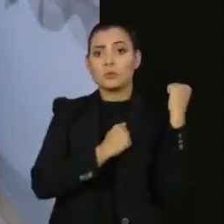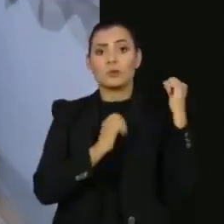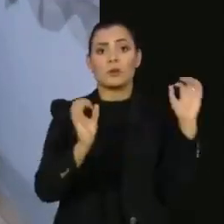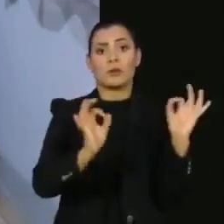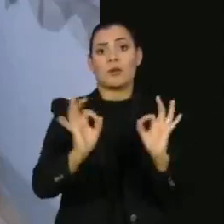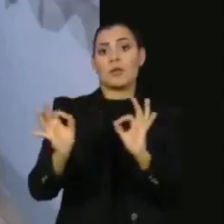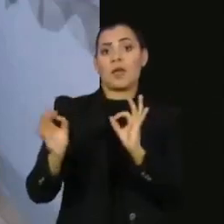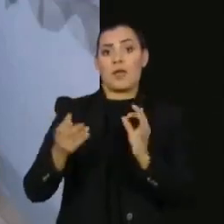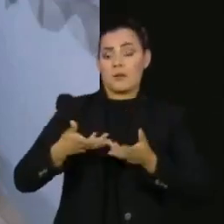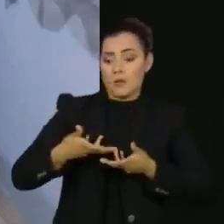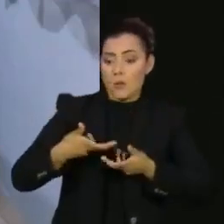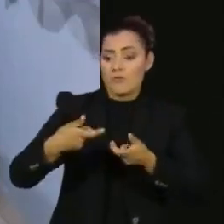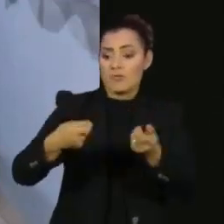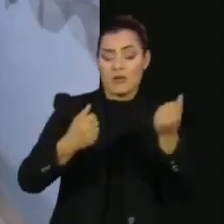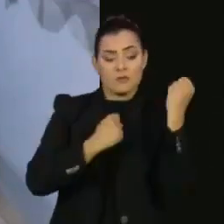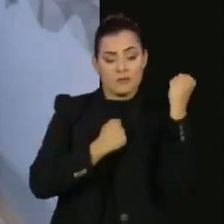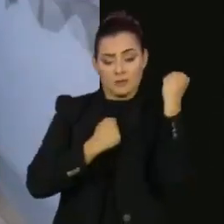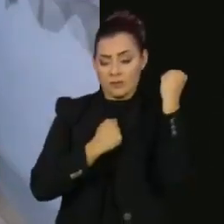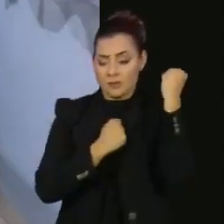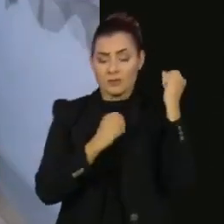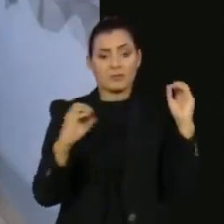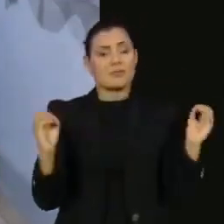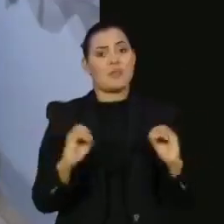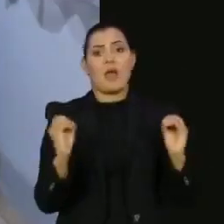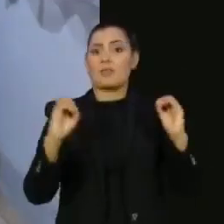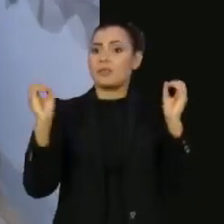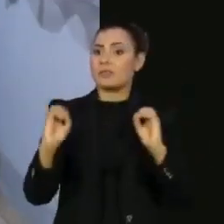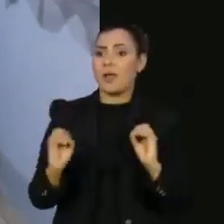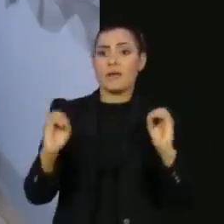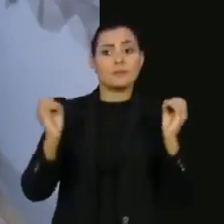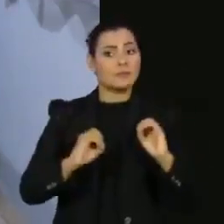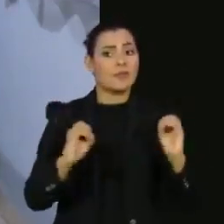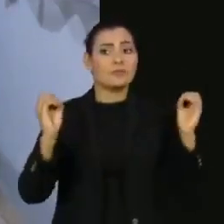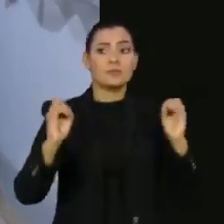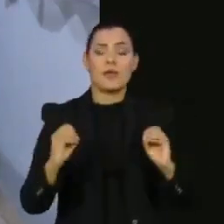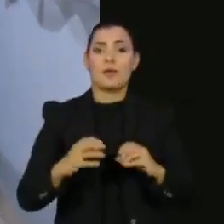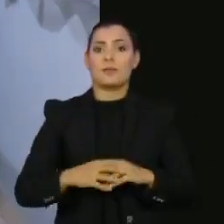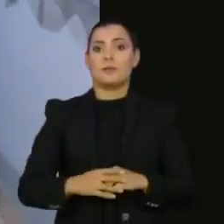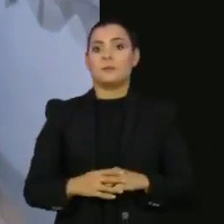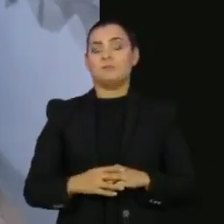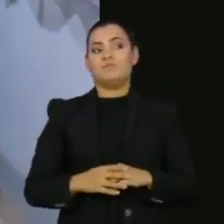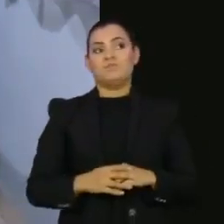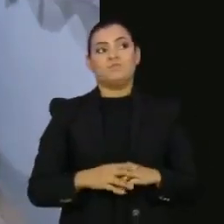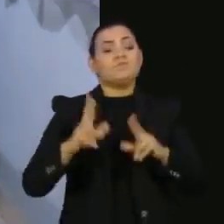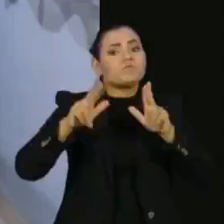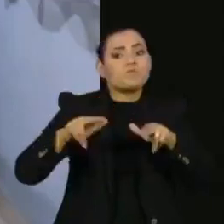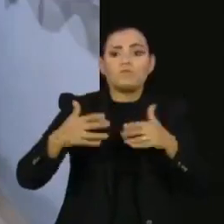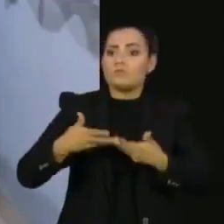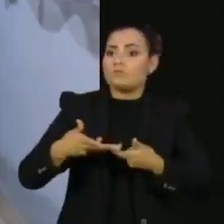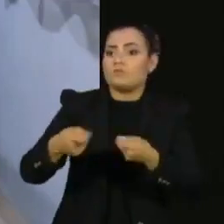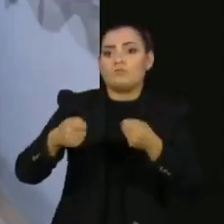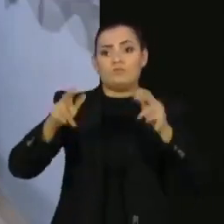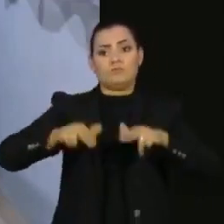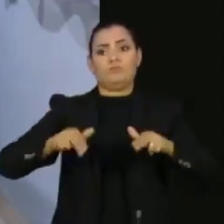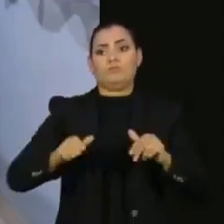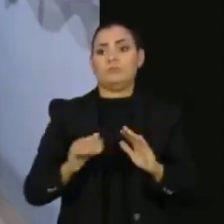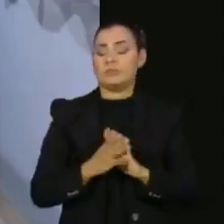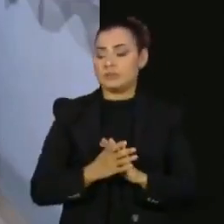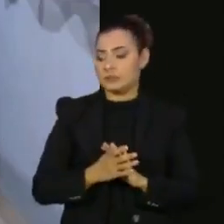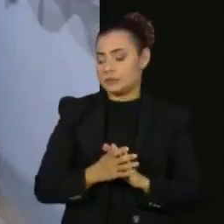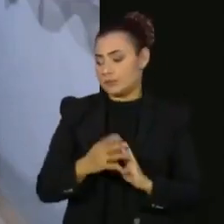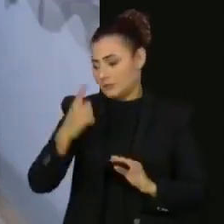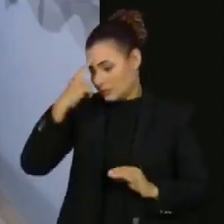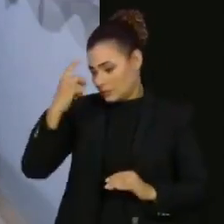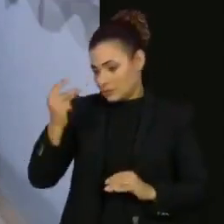ninguém que chamasse de tipo, ah, vamos dançar? Não. Então, chegou um momento que eu